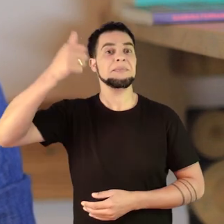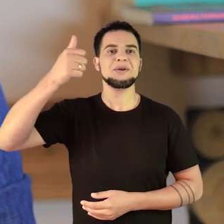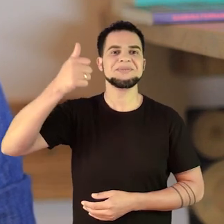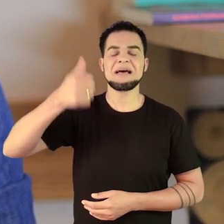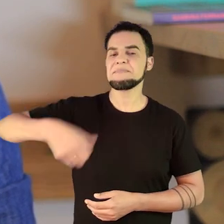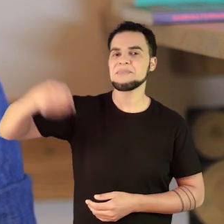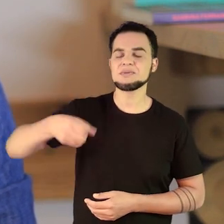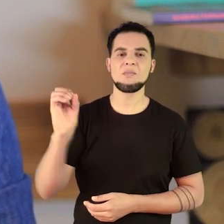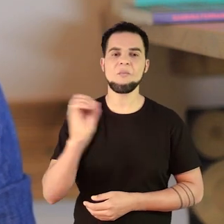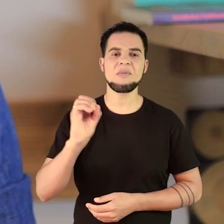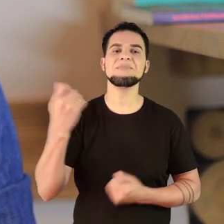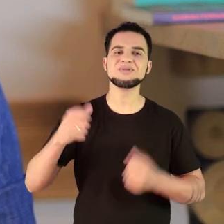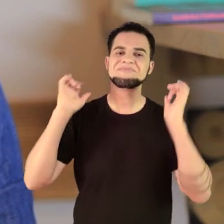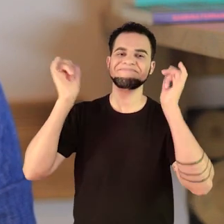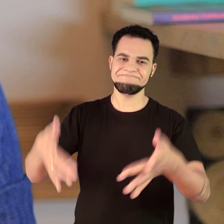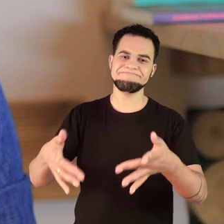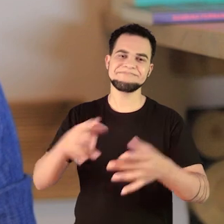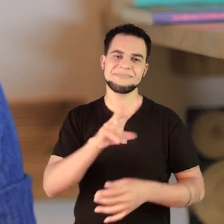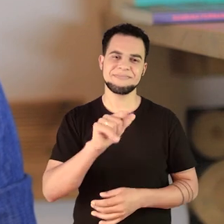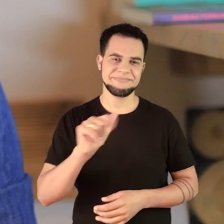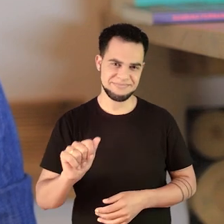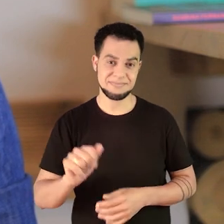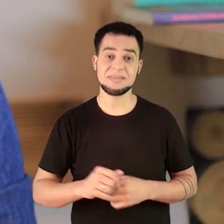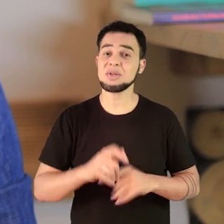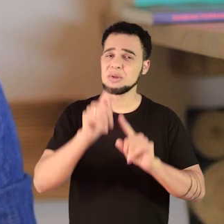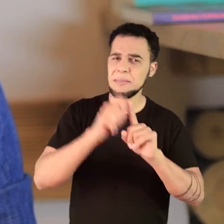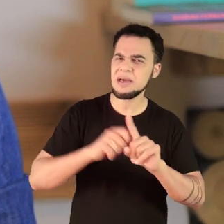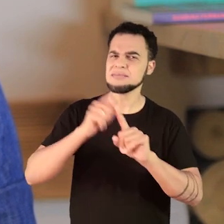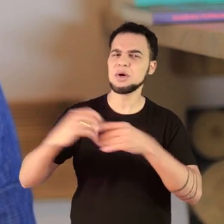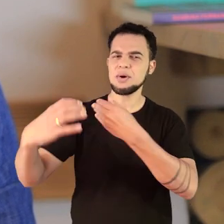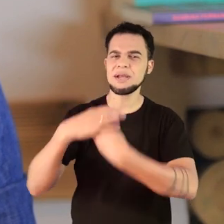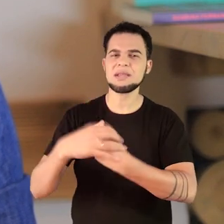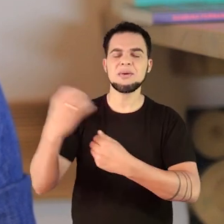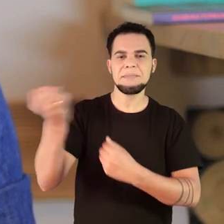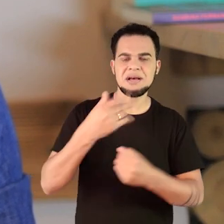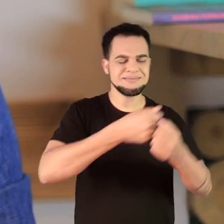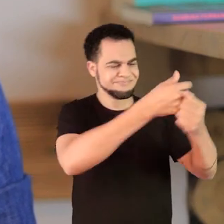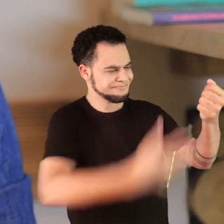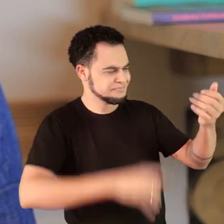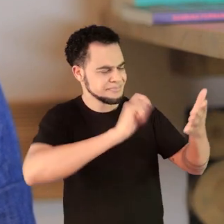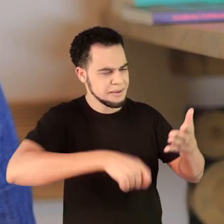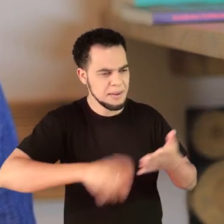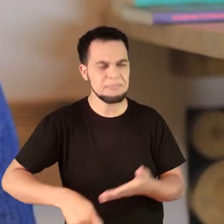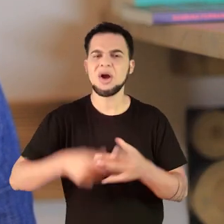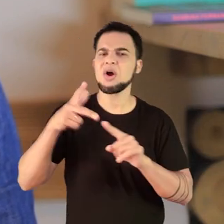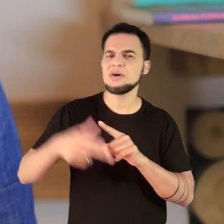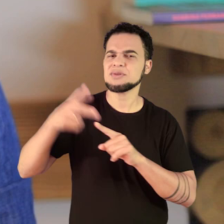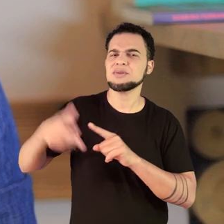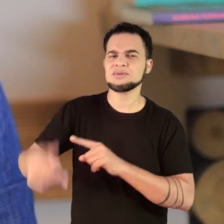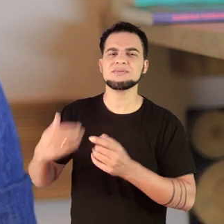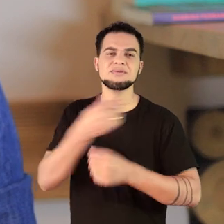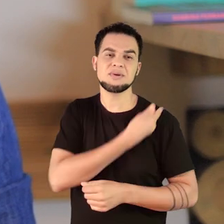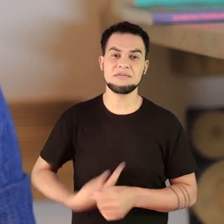sem receber bolsa alguma e teve que desistir da vaga. Todo mês o orientador envia algum abaixo-assinado contra algum corte do governo.